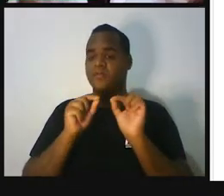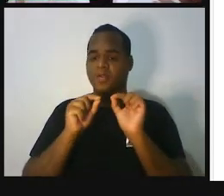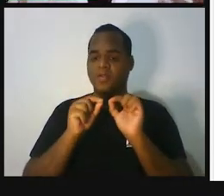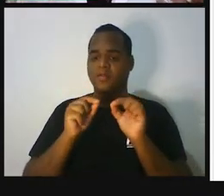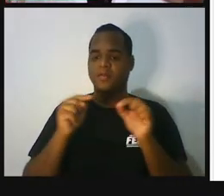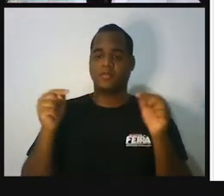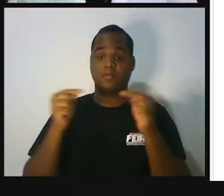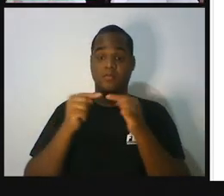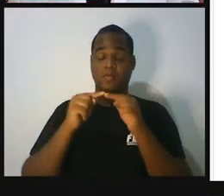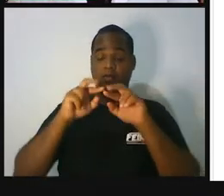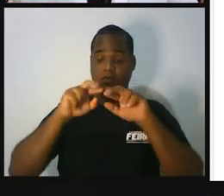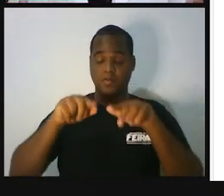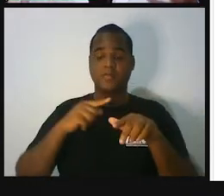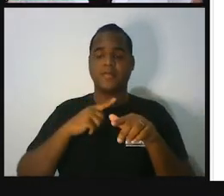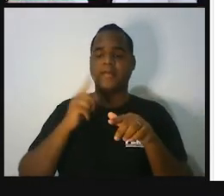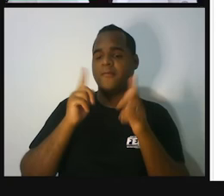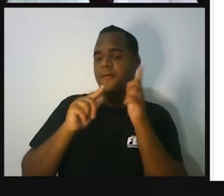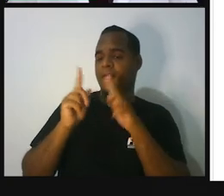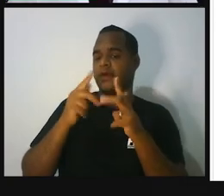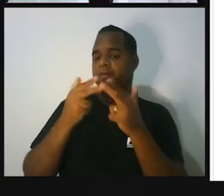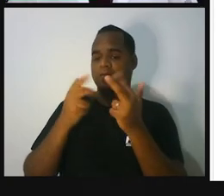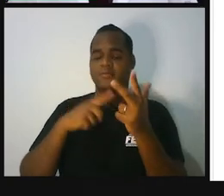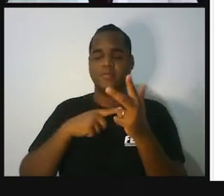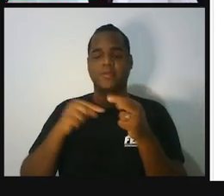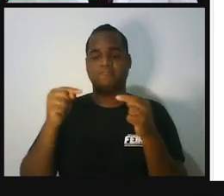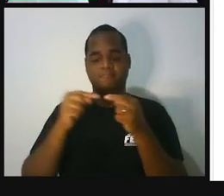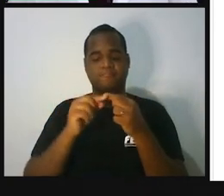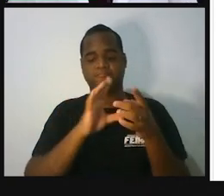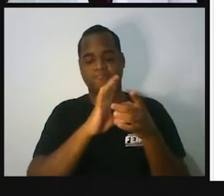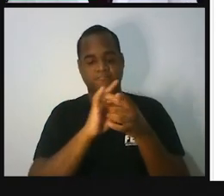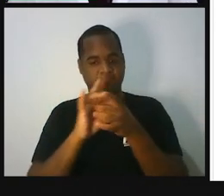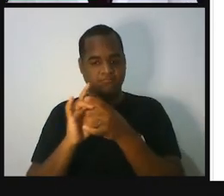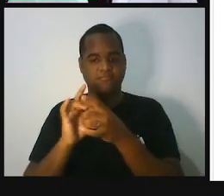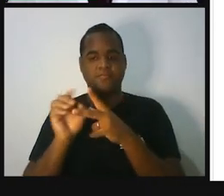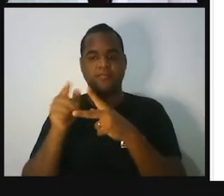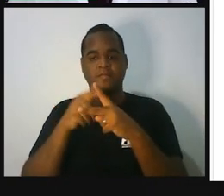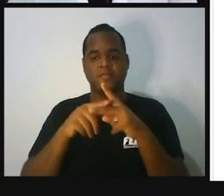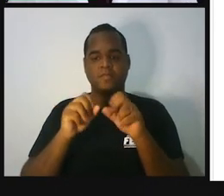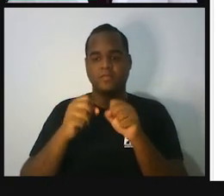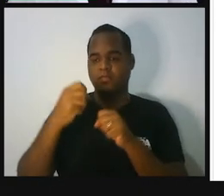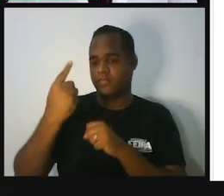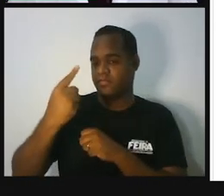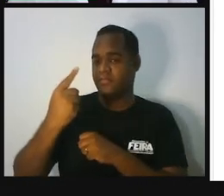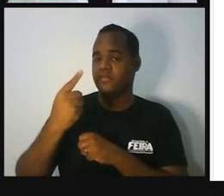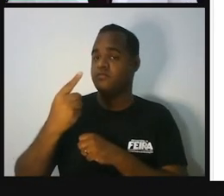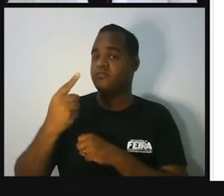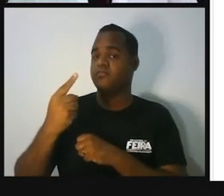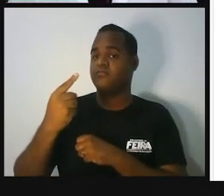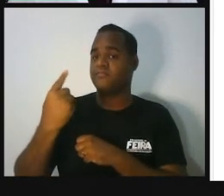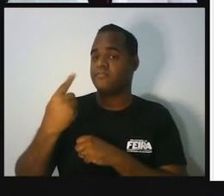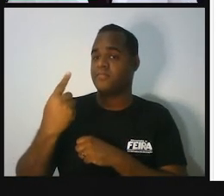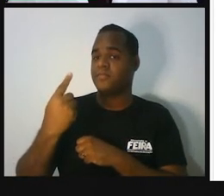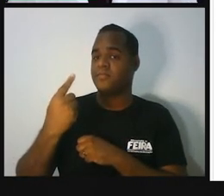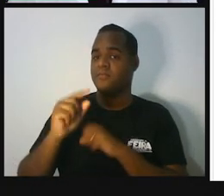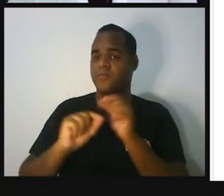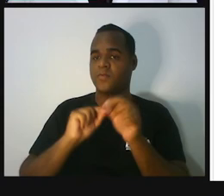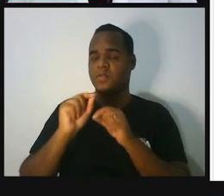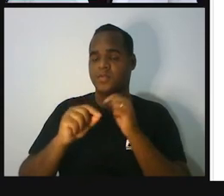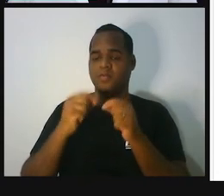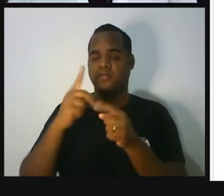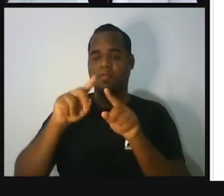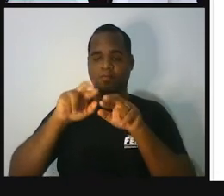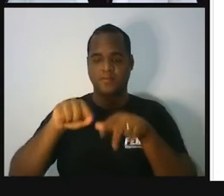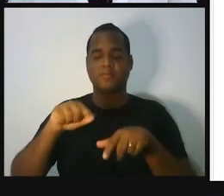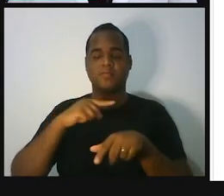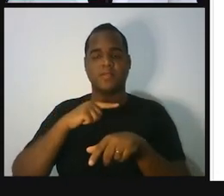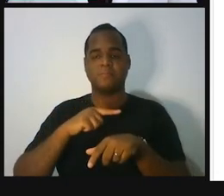ele noção de coisas em relação ao ângulo primeiro que o está em